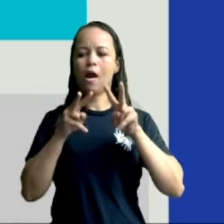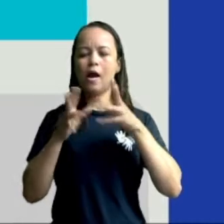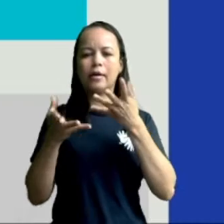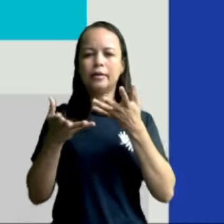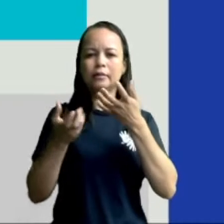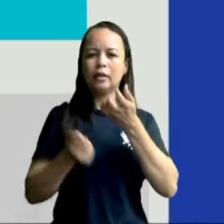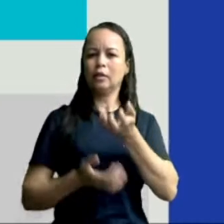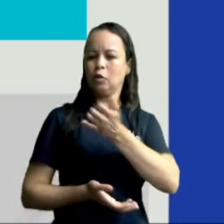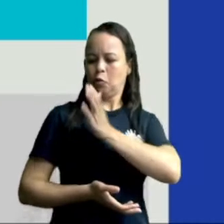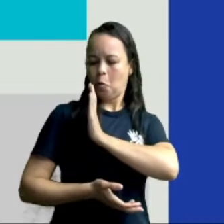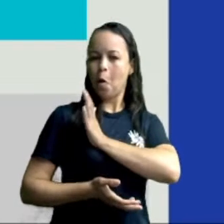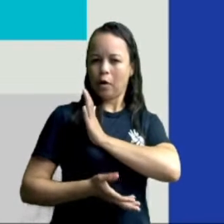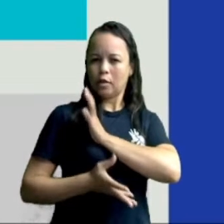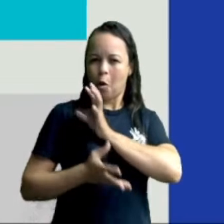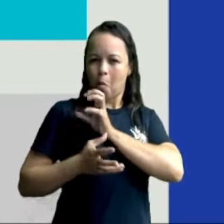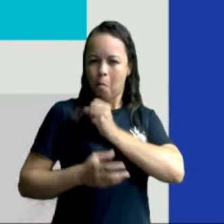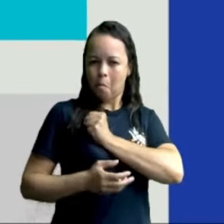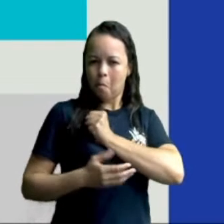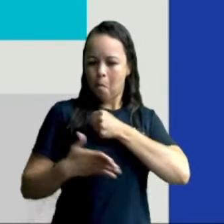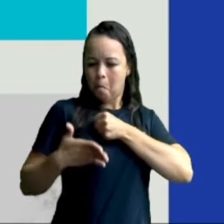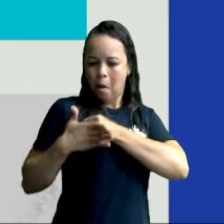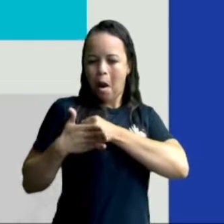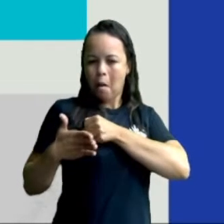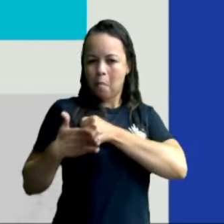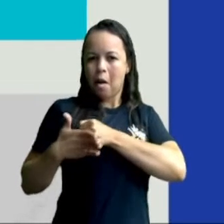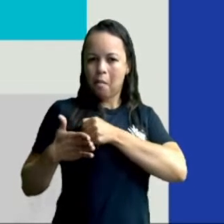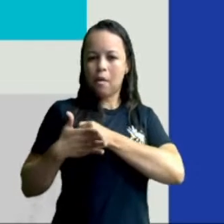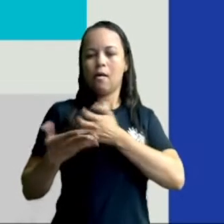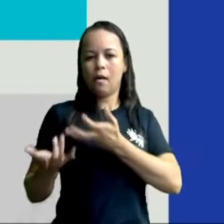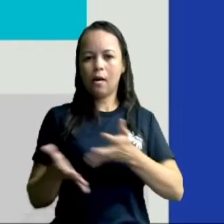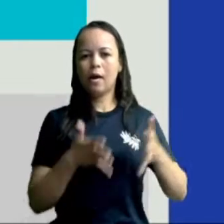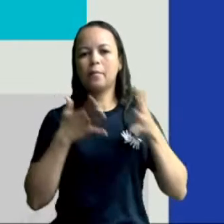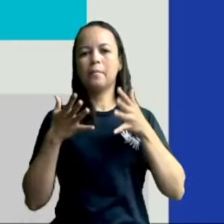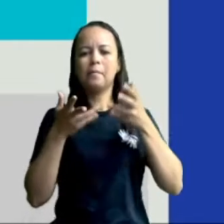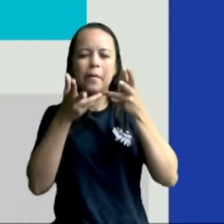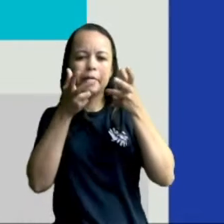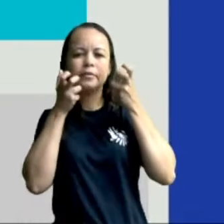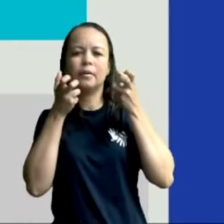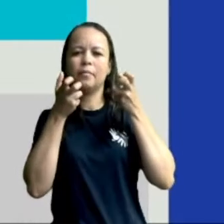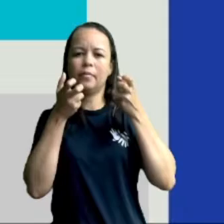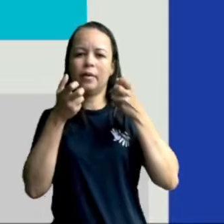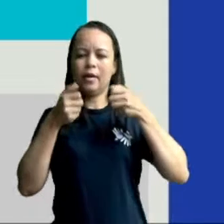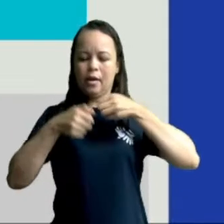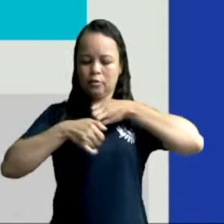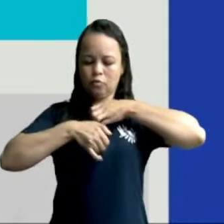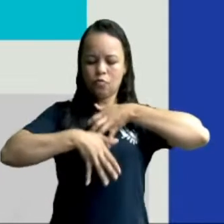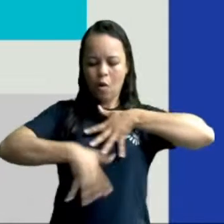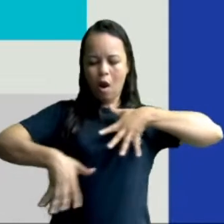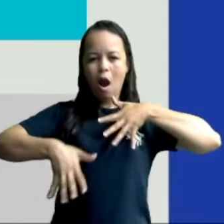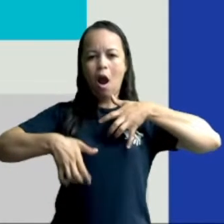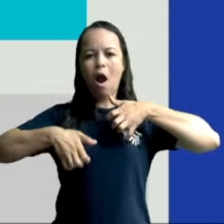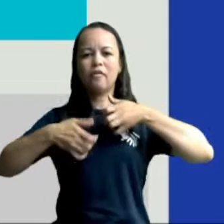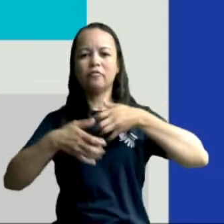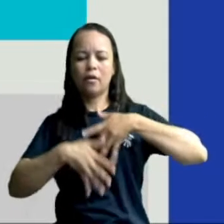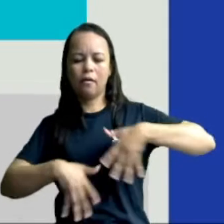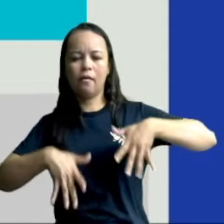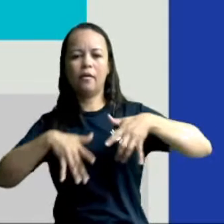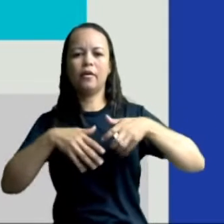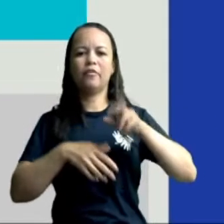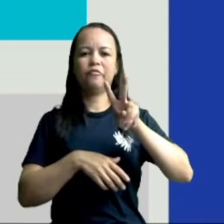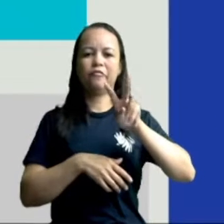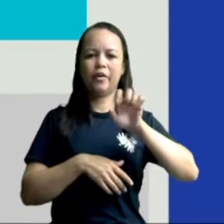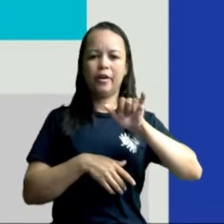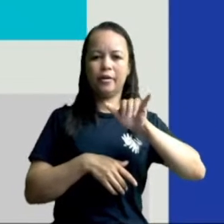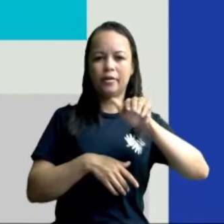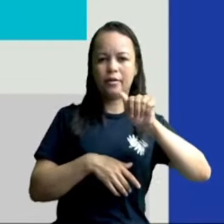bomba propulsora chamada coração, perceber as estruturas que são tão relevantes, que são as veias, essas estruturas que têm a